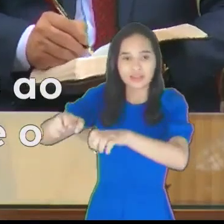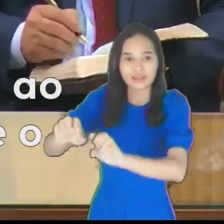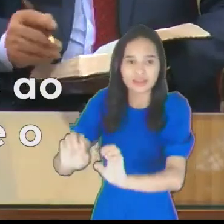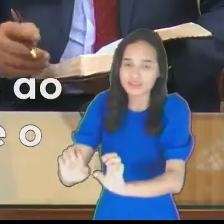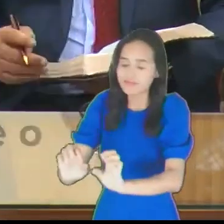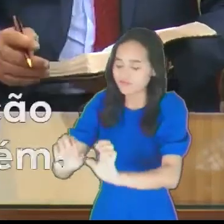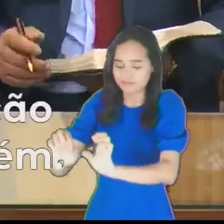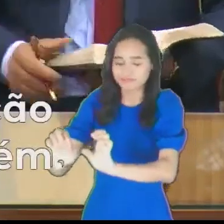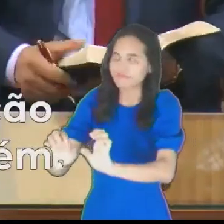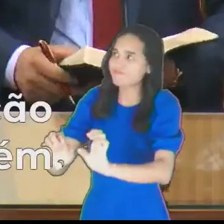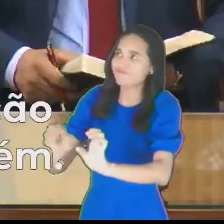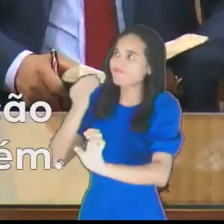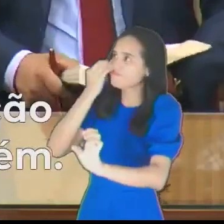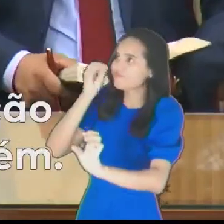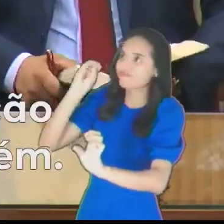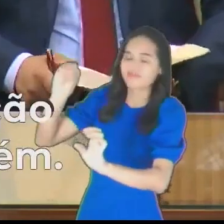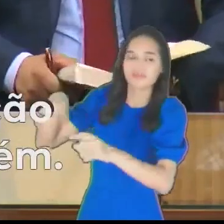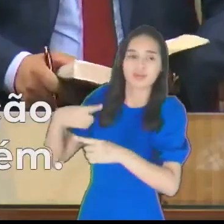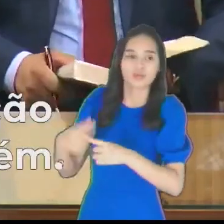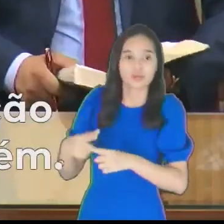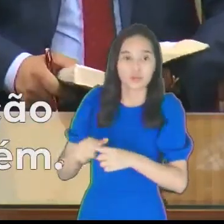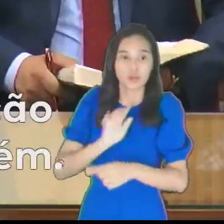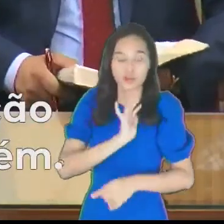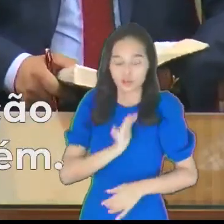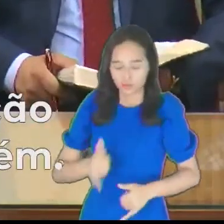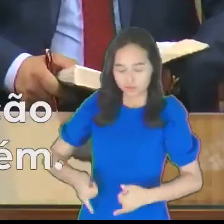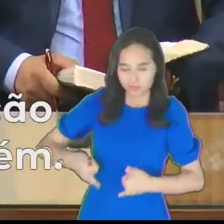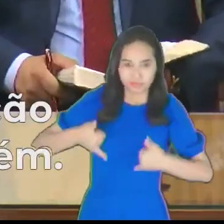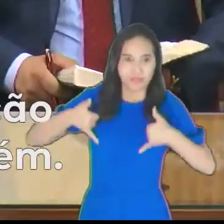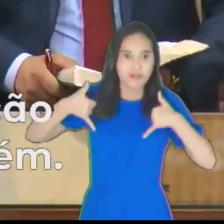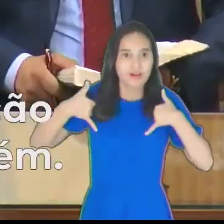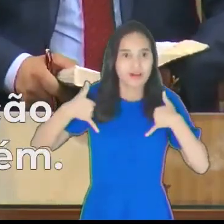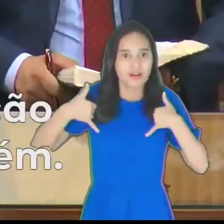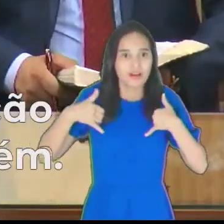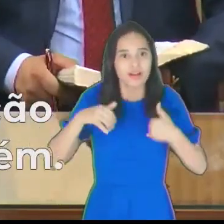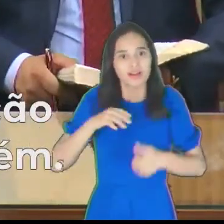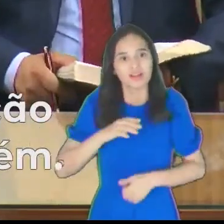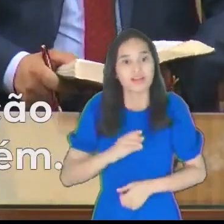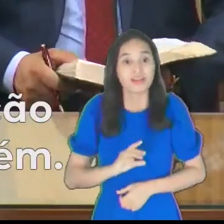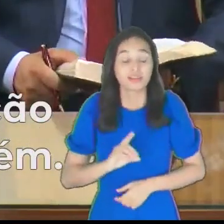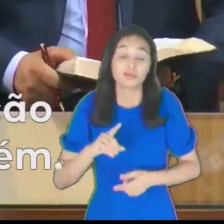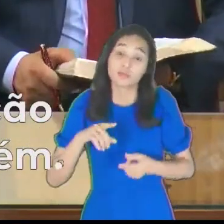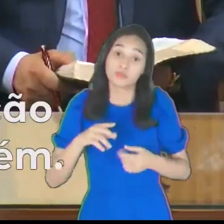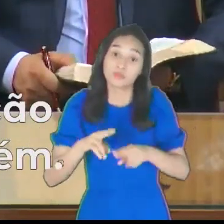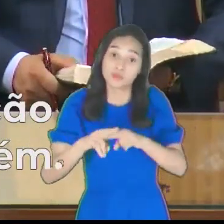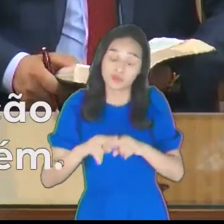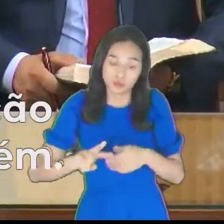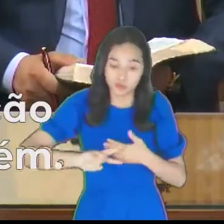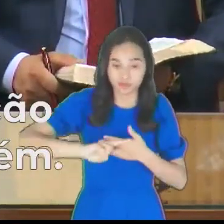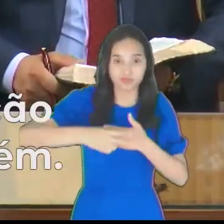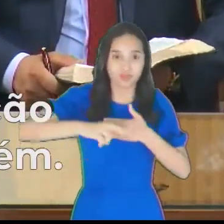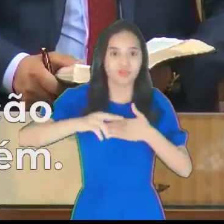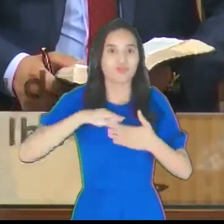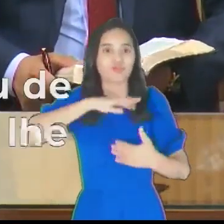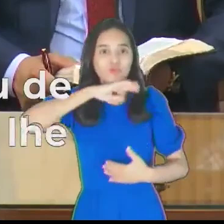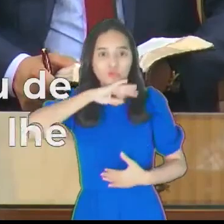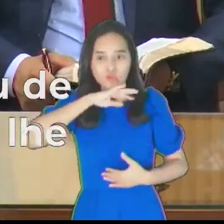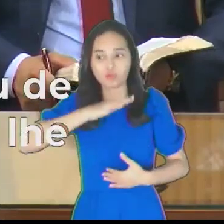coração se exaltou, pelo que veio grande indignação sobre ele, sobre Judá e Jerusalém.